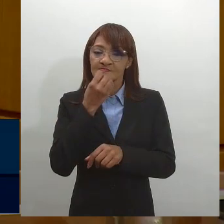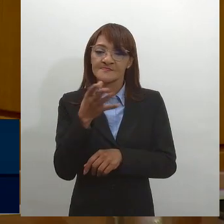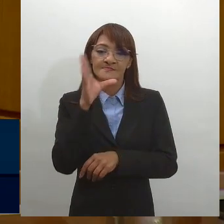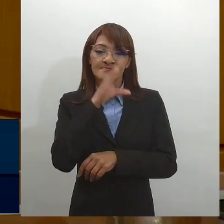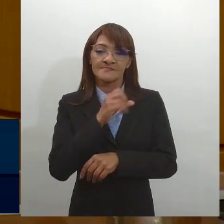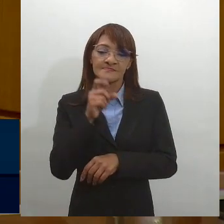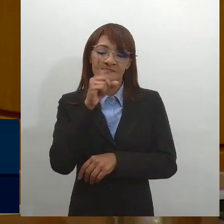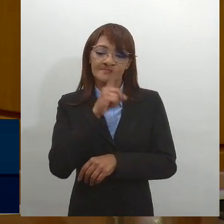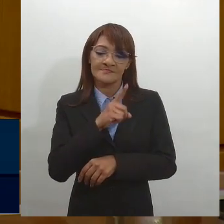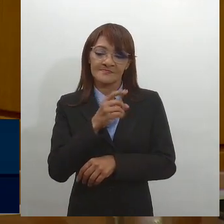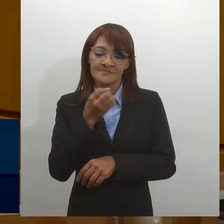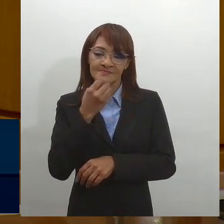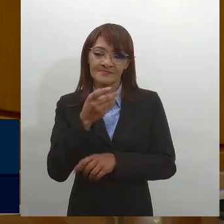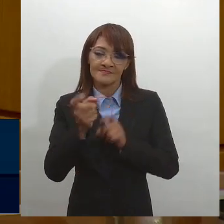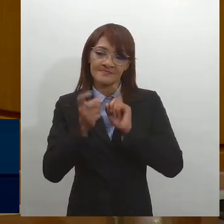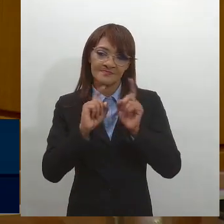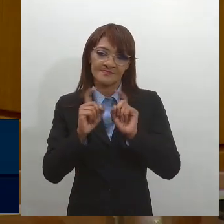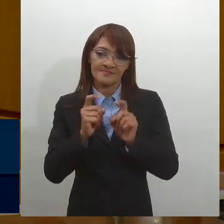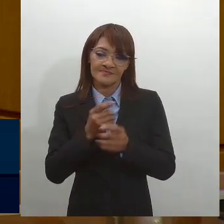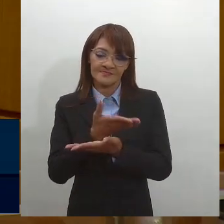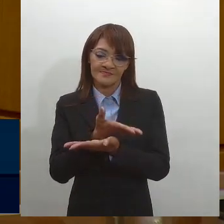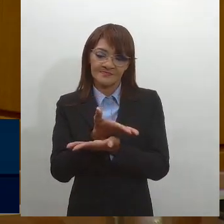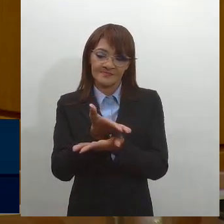para todas, todos e todas.